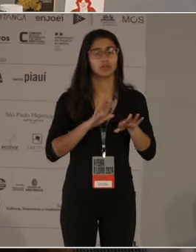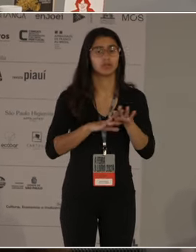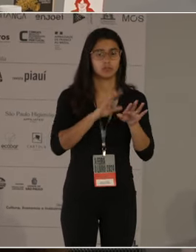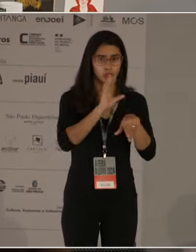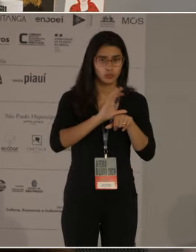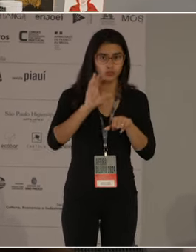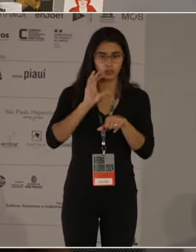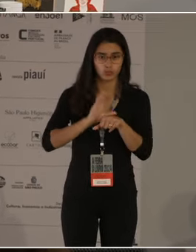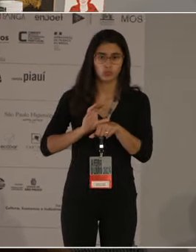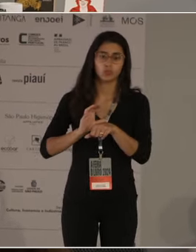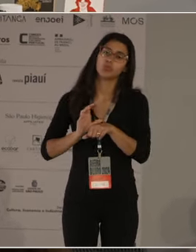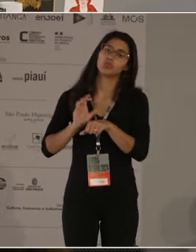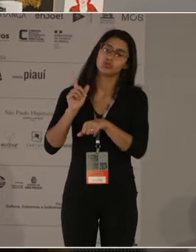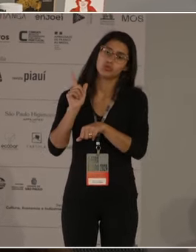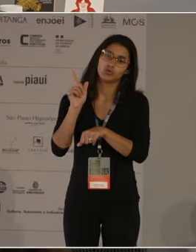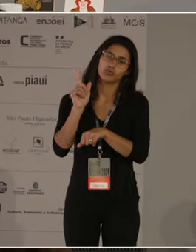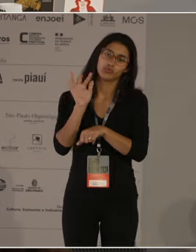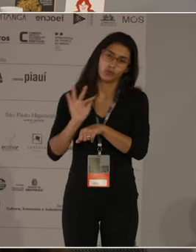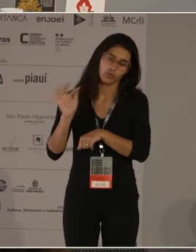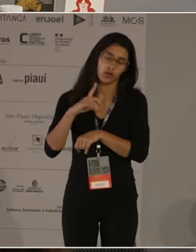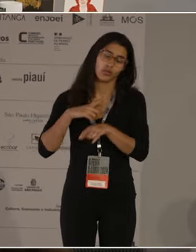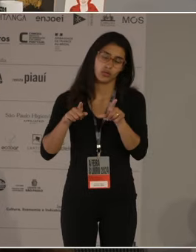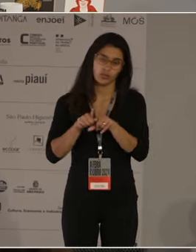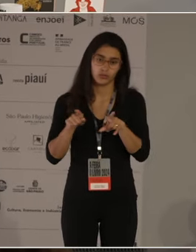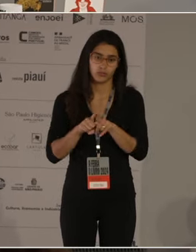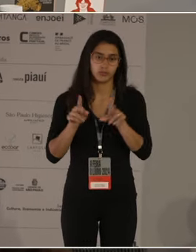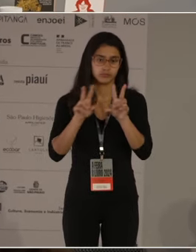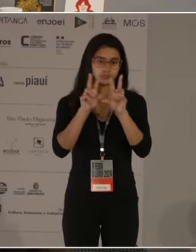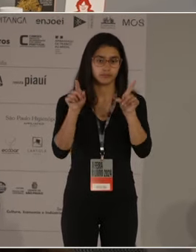de graduação em arqueologia